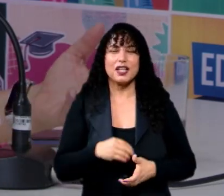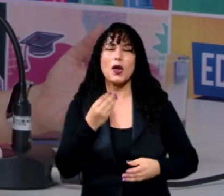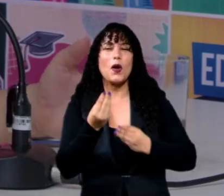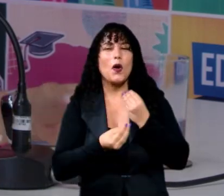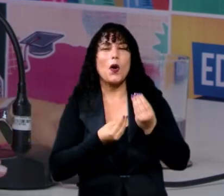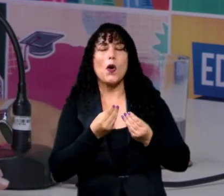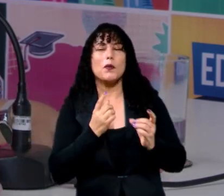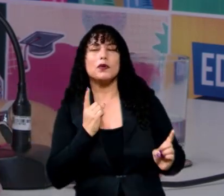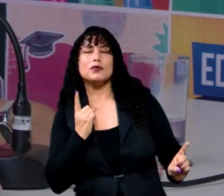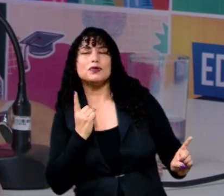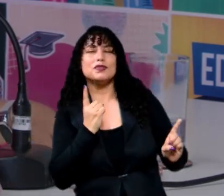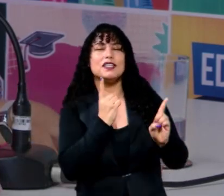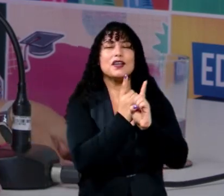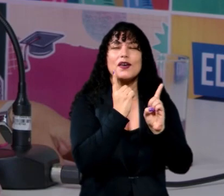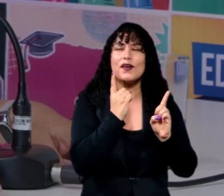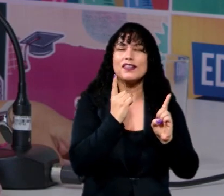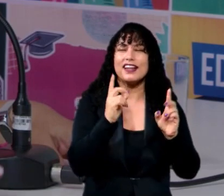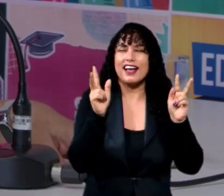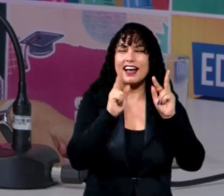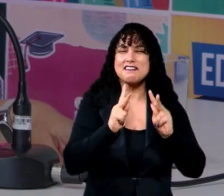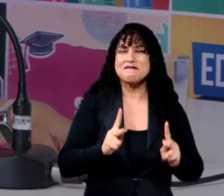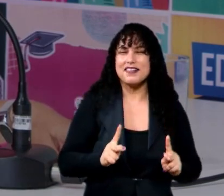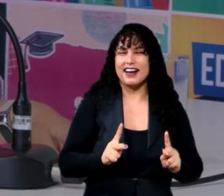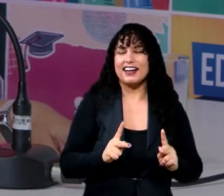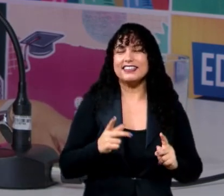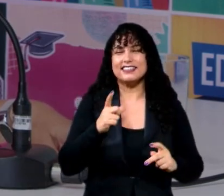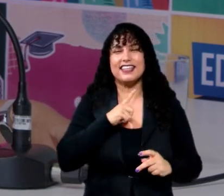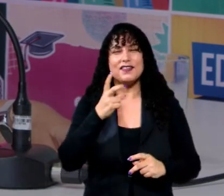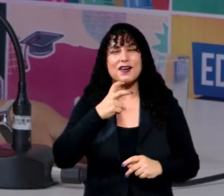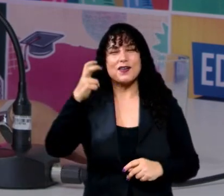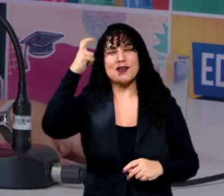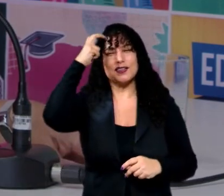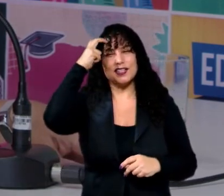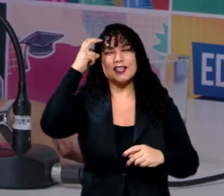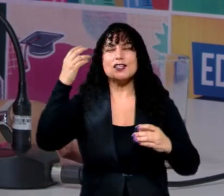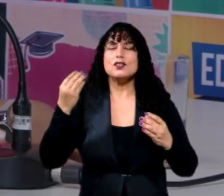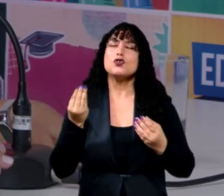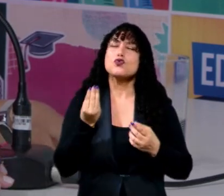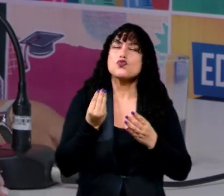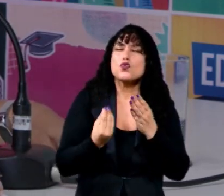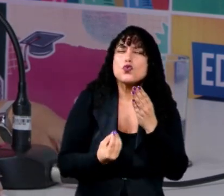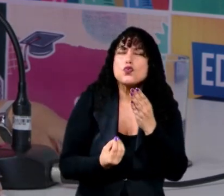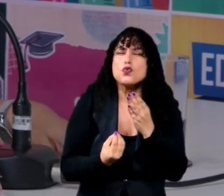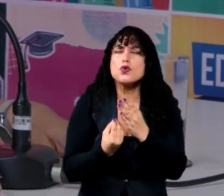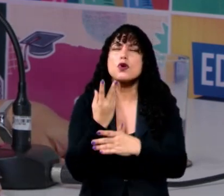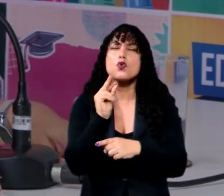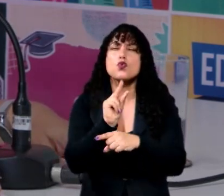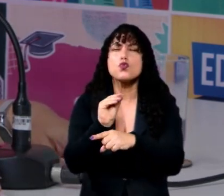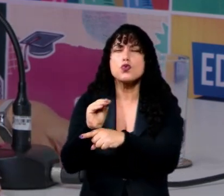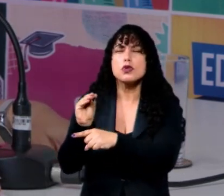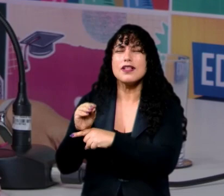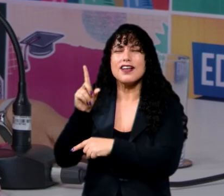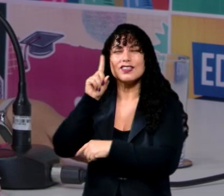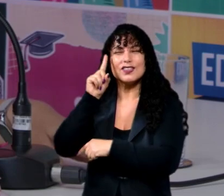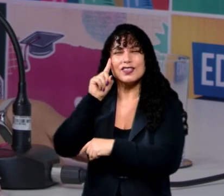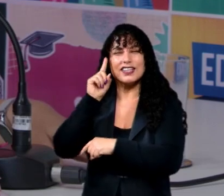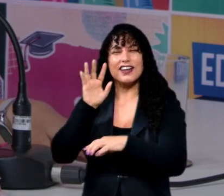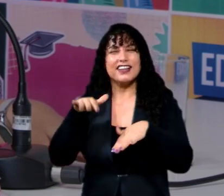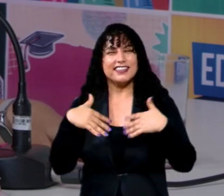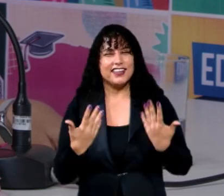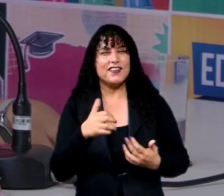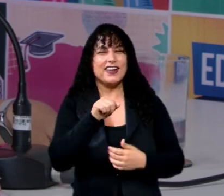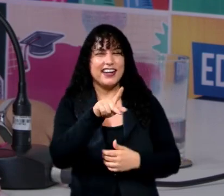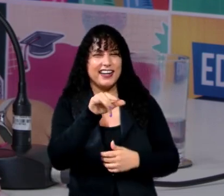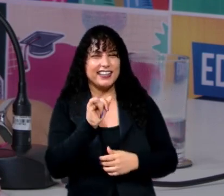como encontrarmos essa paz, termos essa cultura de cultivar isso todos os dias. Ana Cristina,